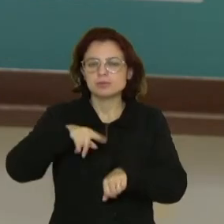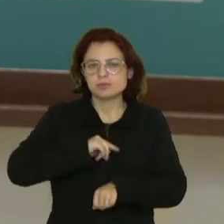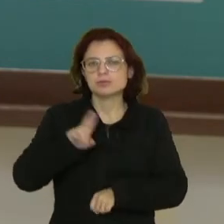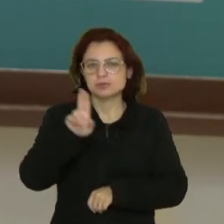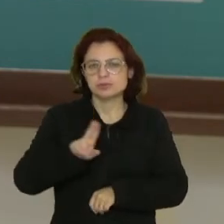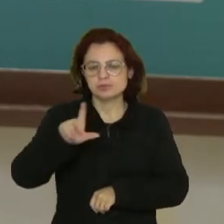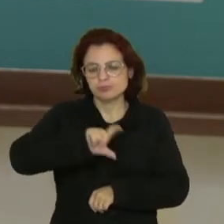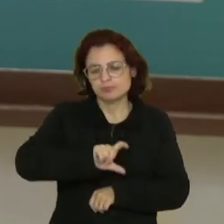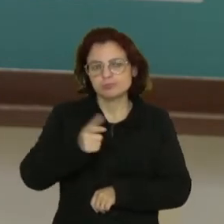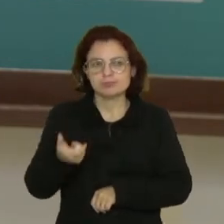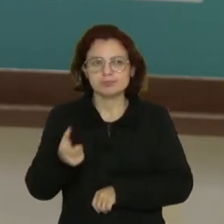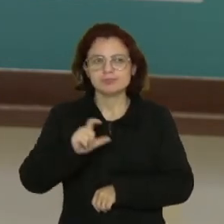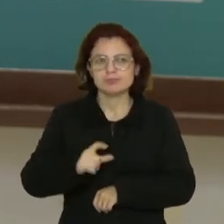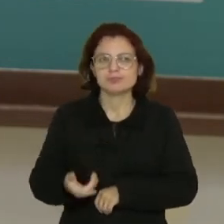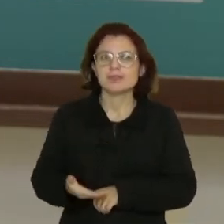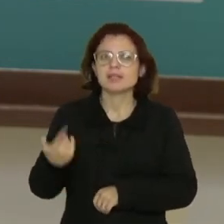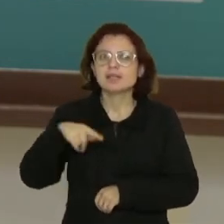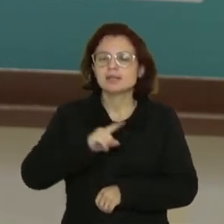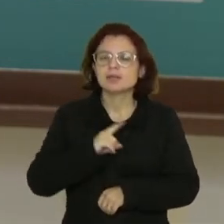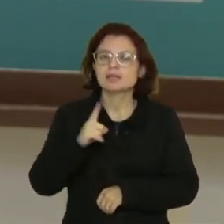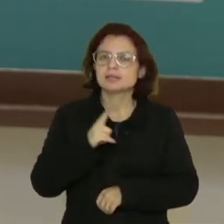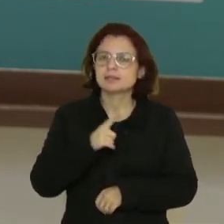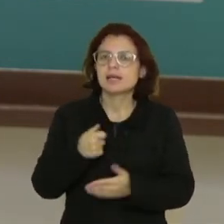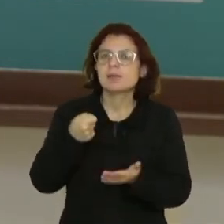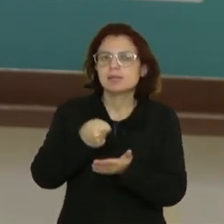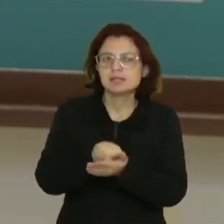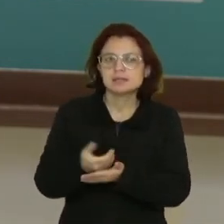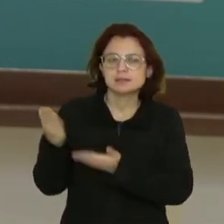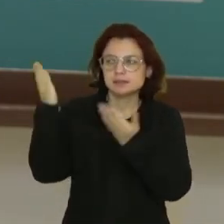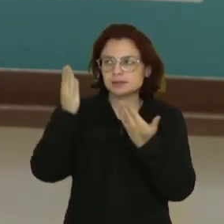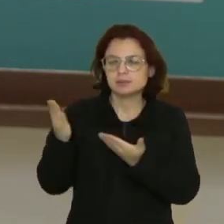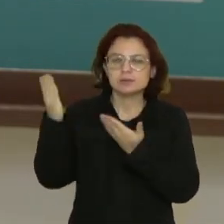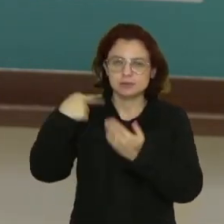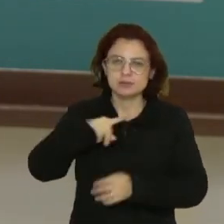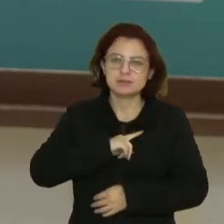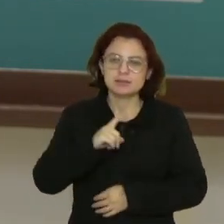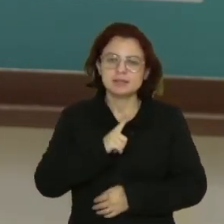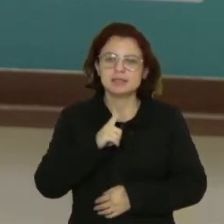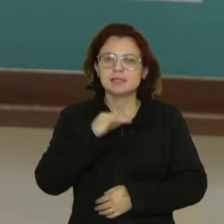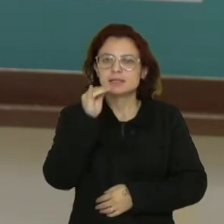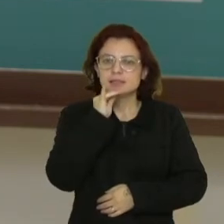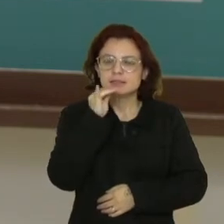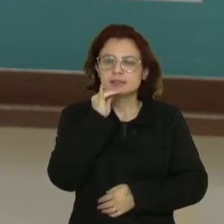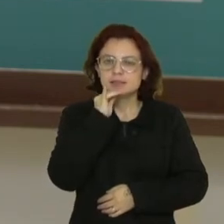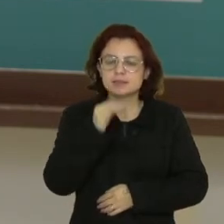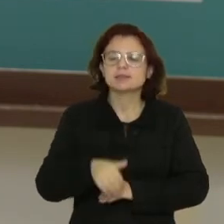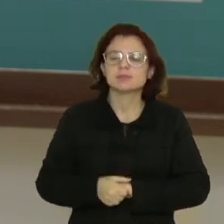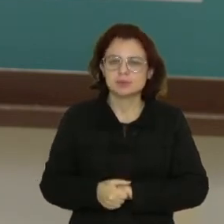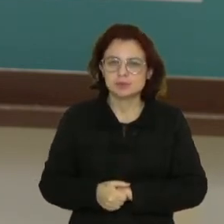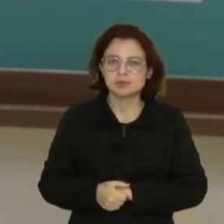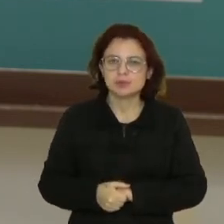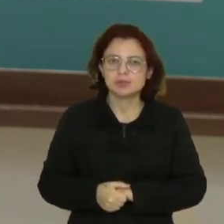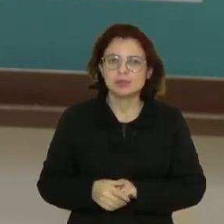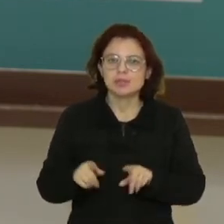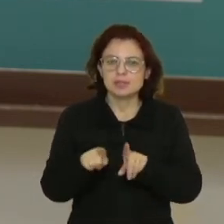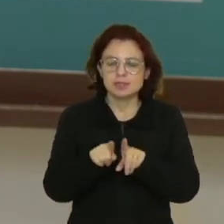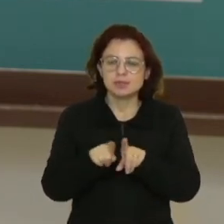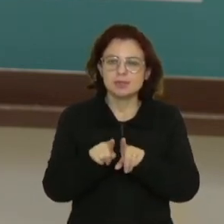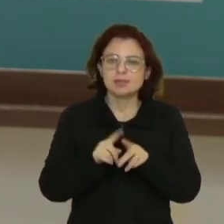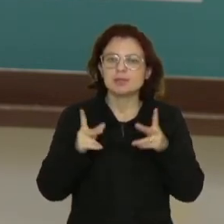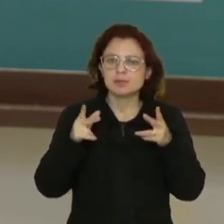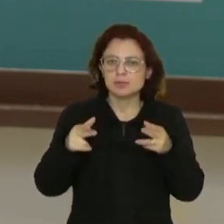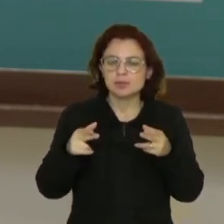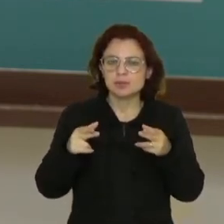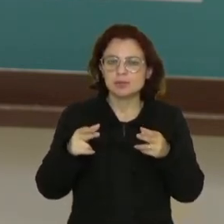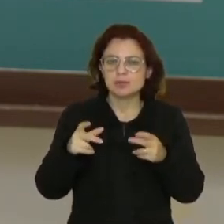um exemplo exatamente da aplicação e também nós temos exemplo como eu falei lá da do Copinho né